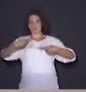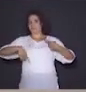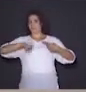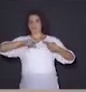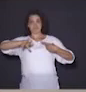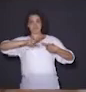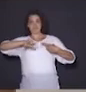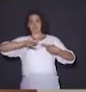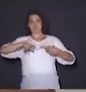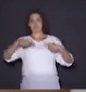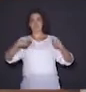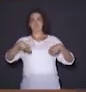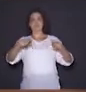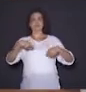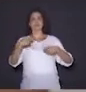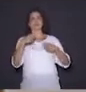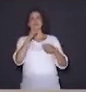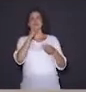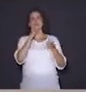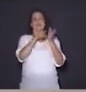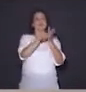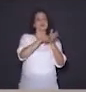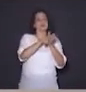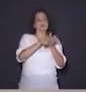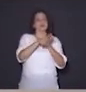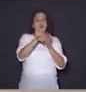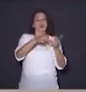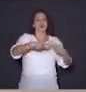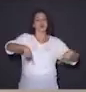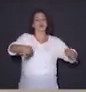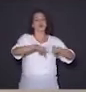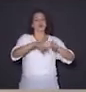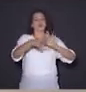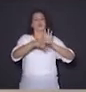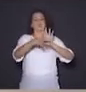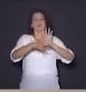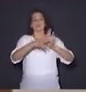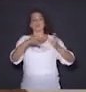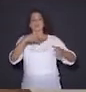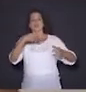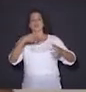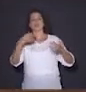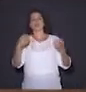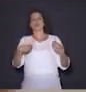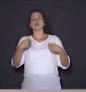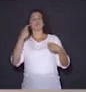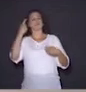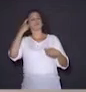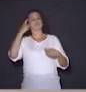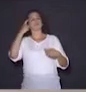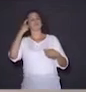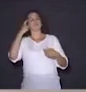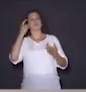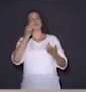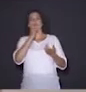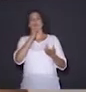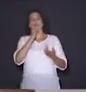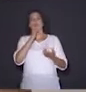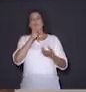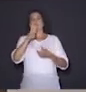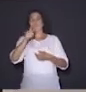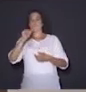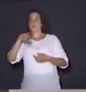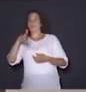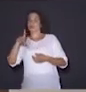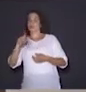interesse público pensar por exemplo em formular essas concessões fazer uma concessão de banda larga atrelada à telefonia fixa a partir